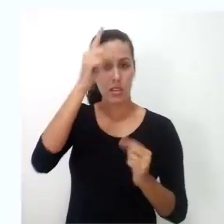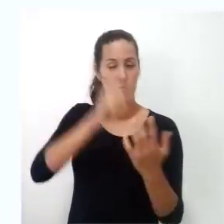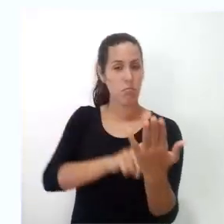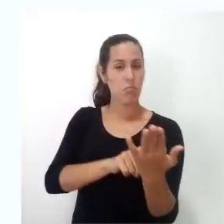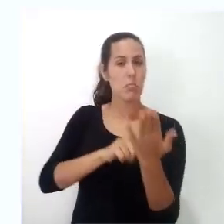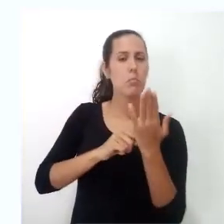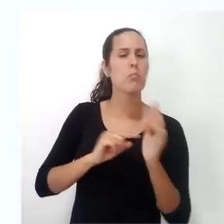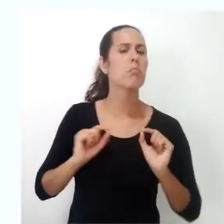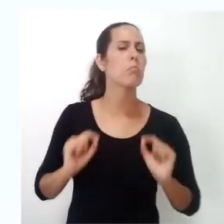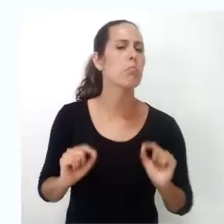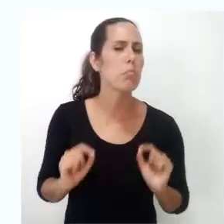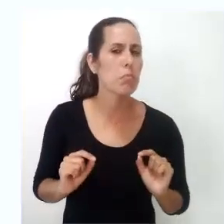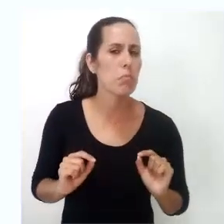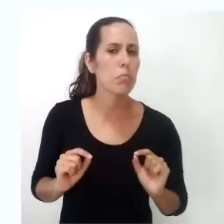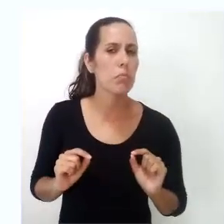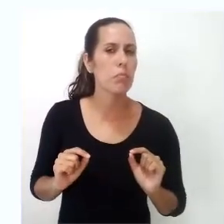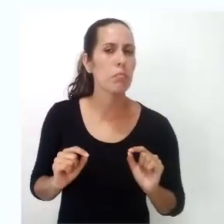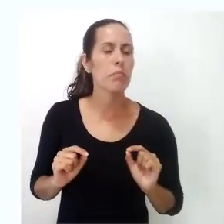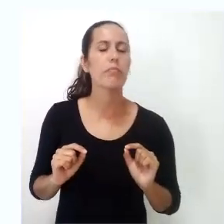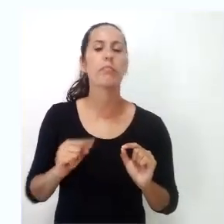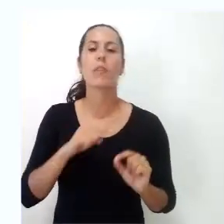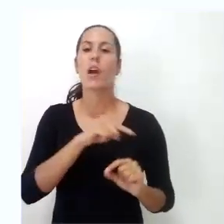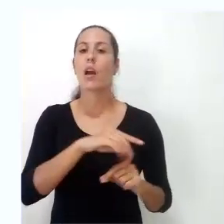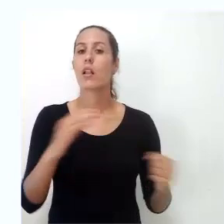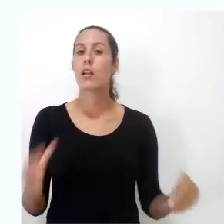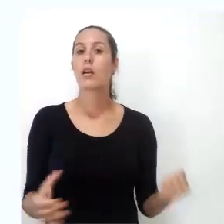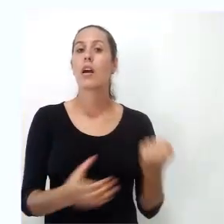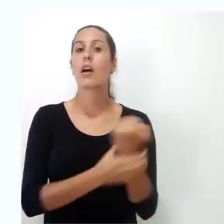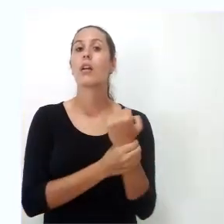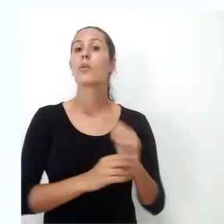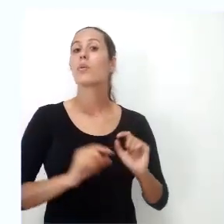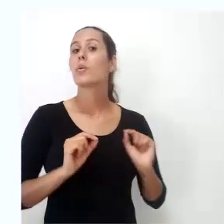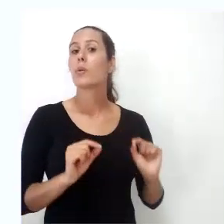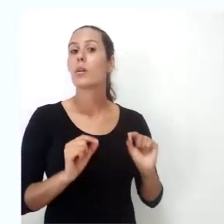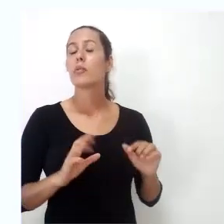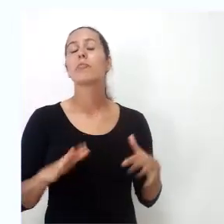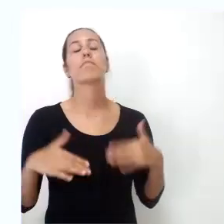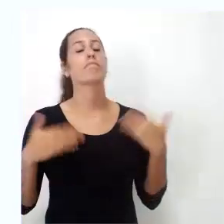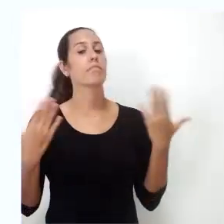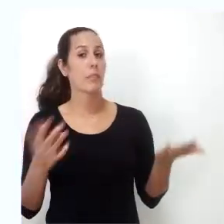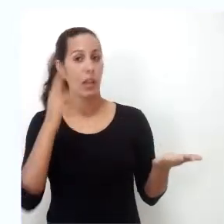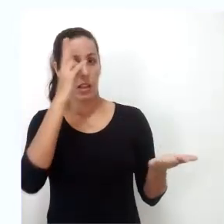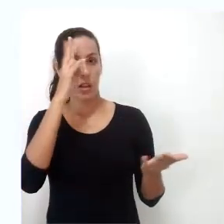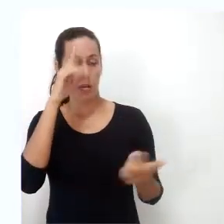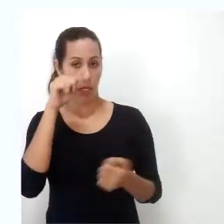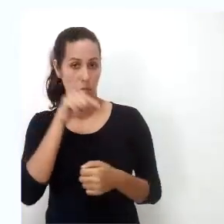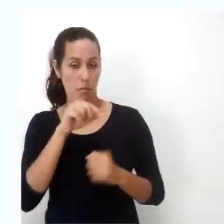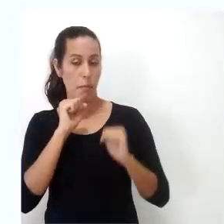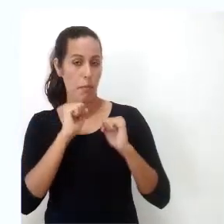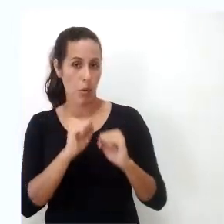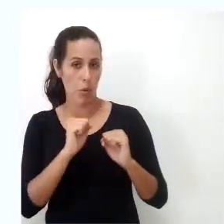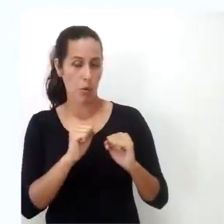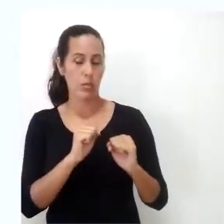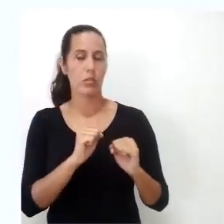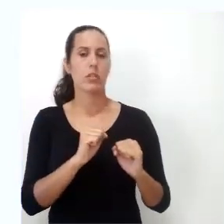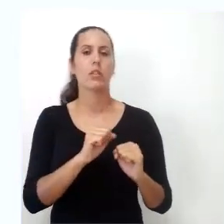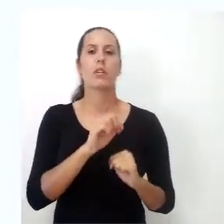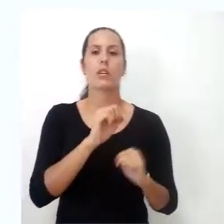a ideia que ele nos passa? O que é que ele está garantindo, aquele texto? Lembrar que ele pode